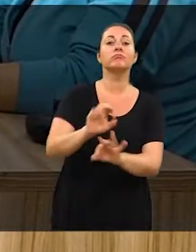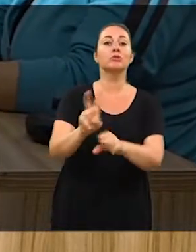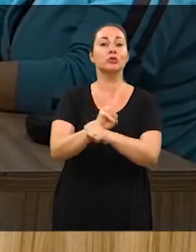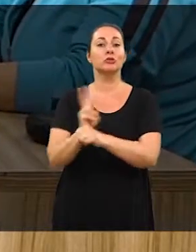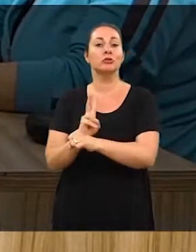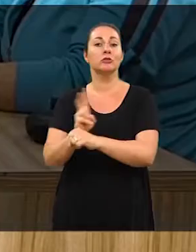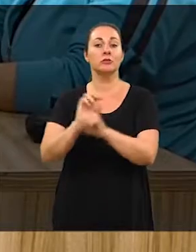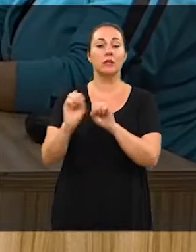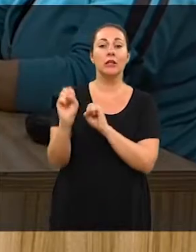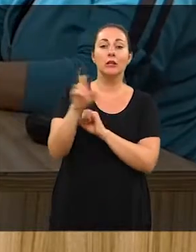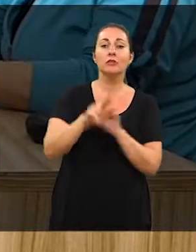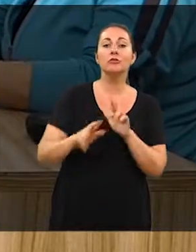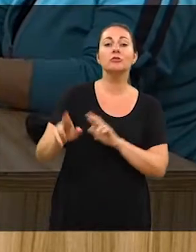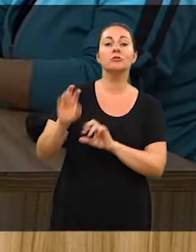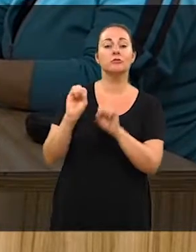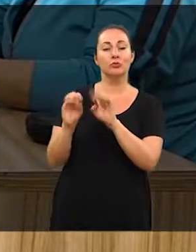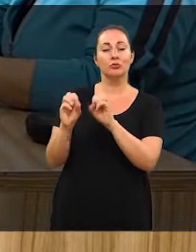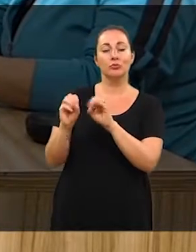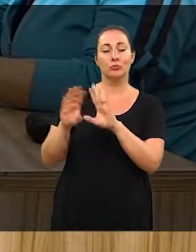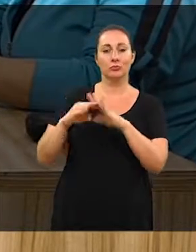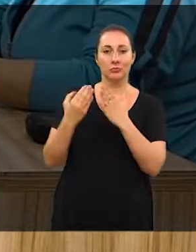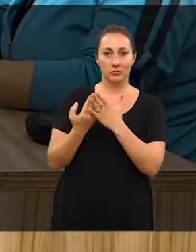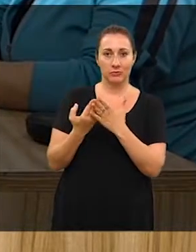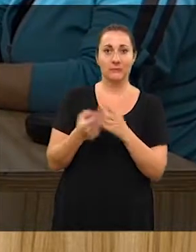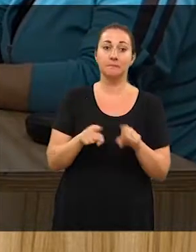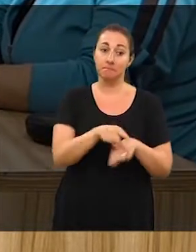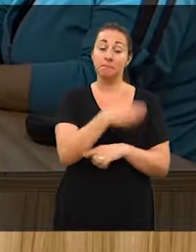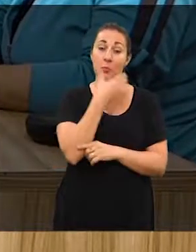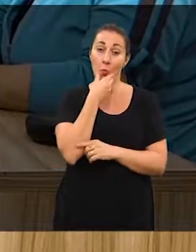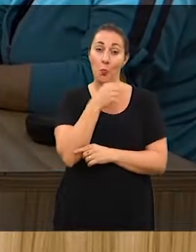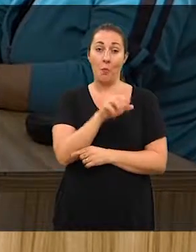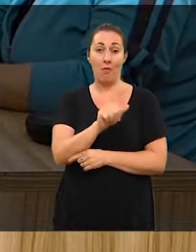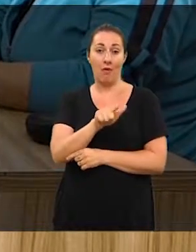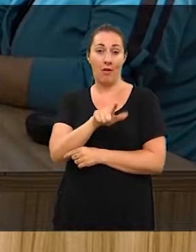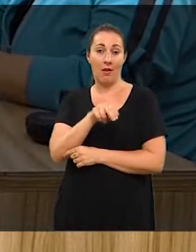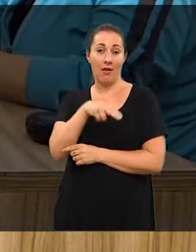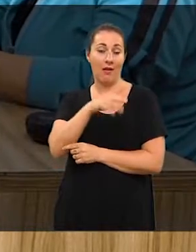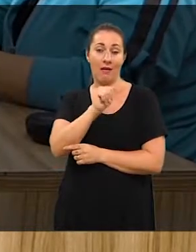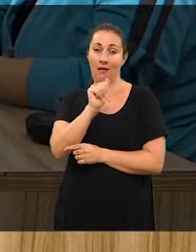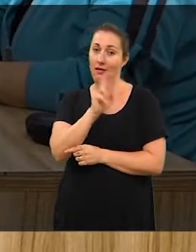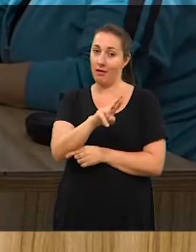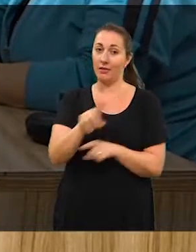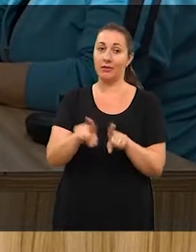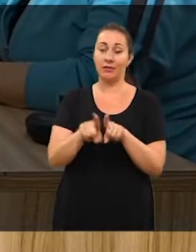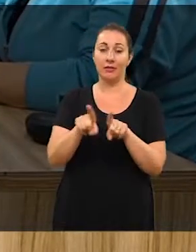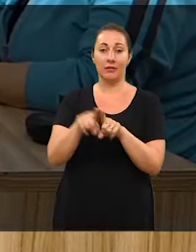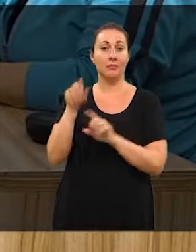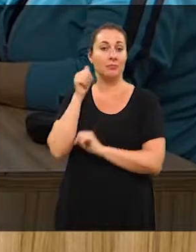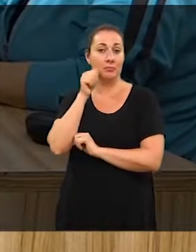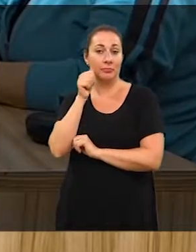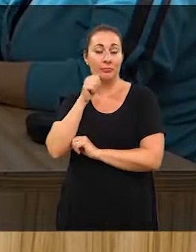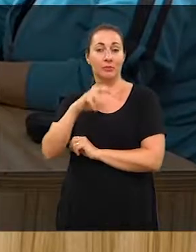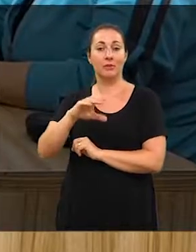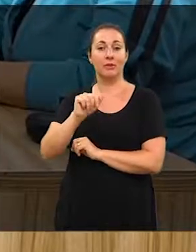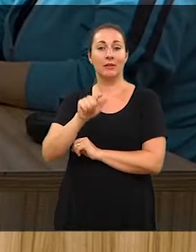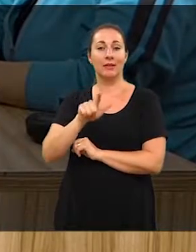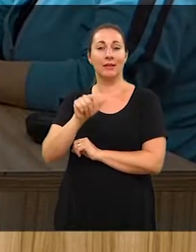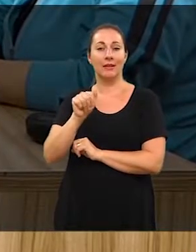Erechim, da Educação. E está conosco o coordenador regional, que é o Alencar Locke, e também a coordenadora adjunta, que é a